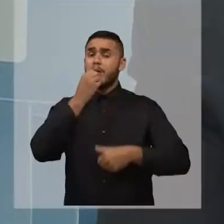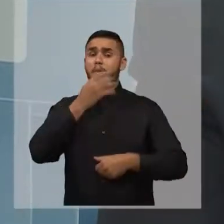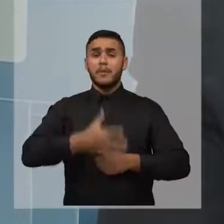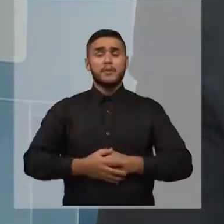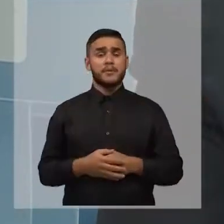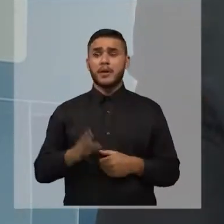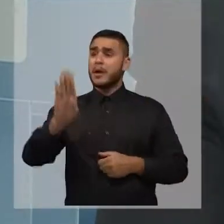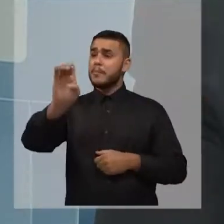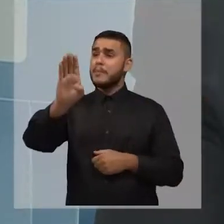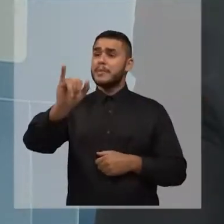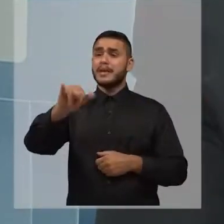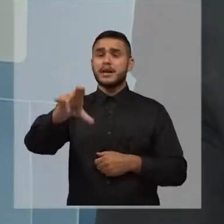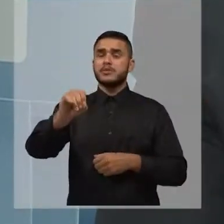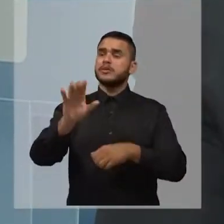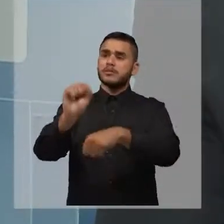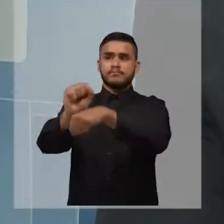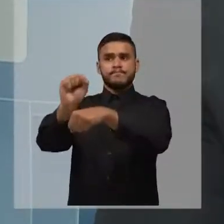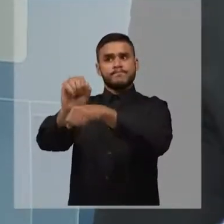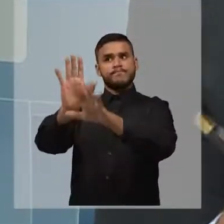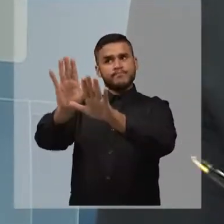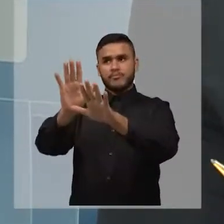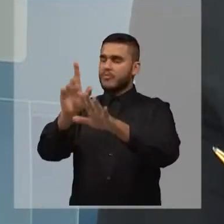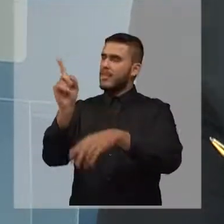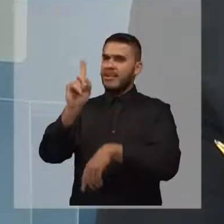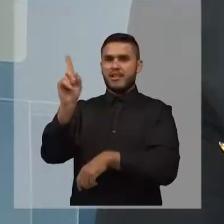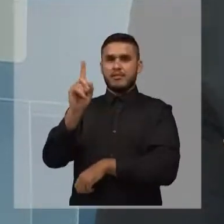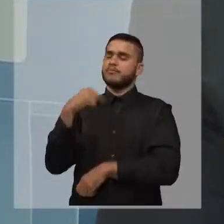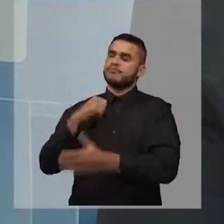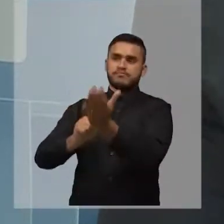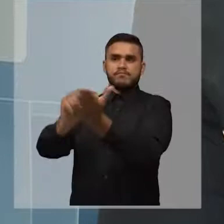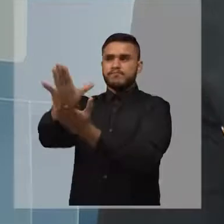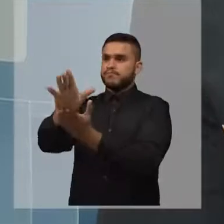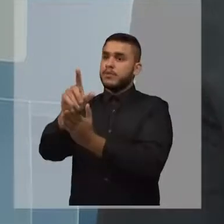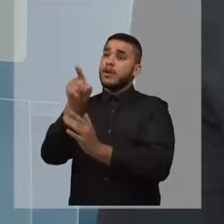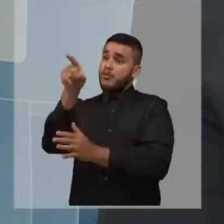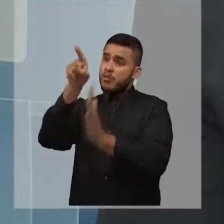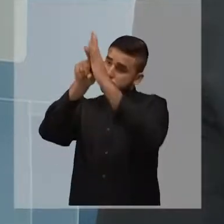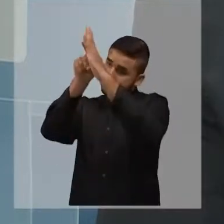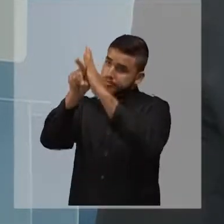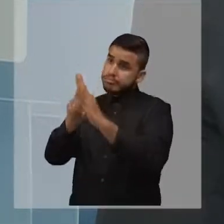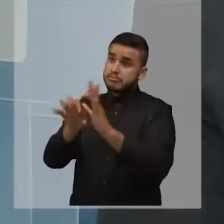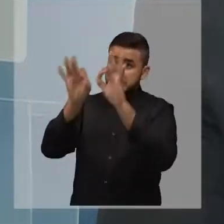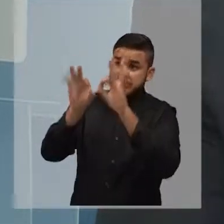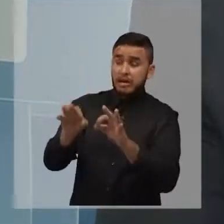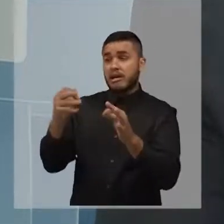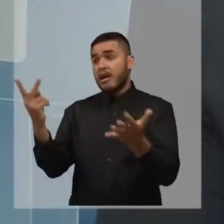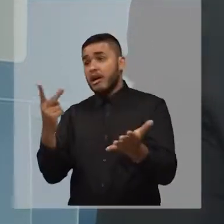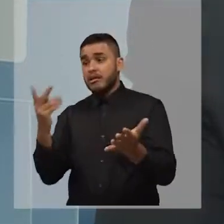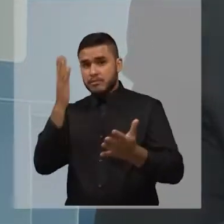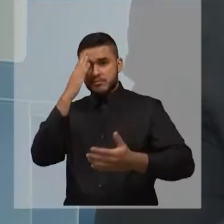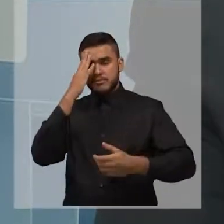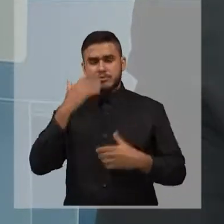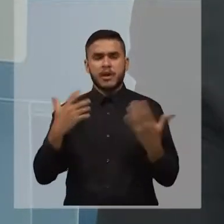Bibiano e do país, e o que ele monta é muito pior. Ele gerou uma confusão entre ele,